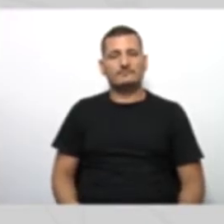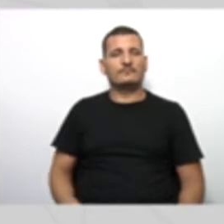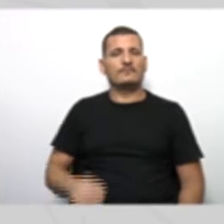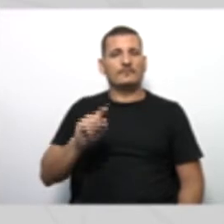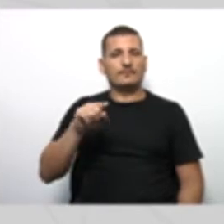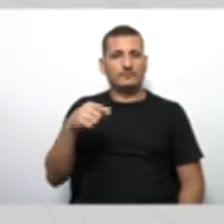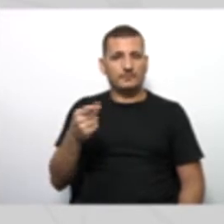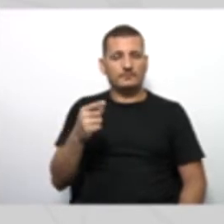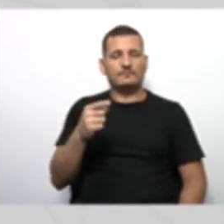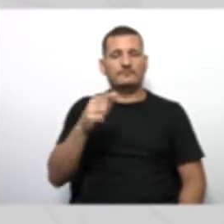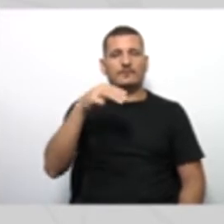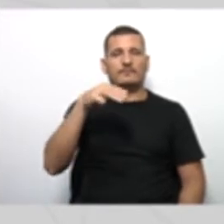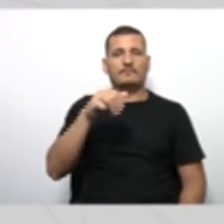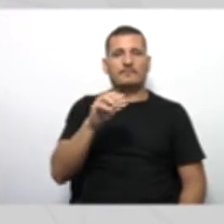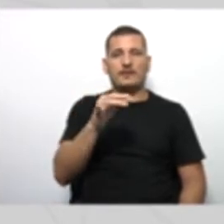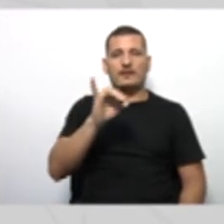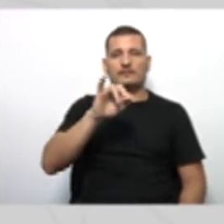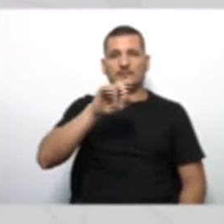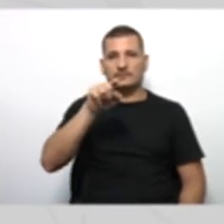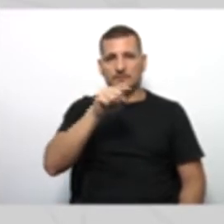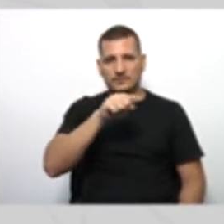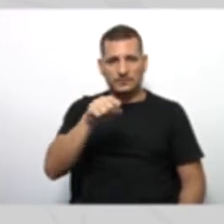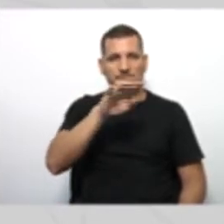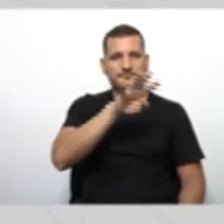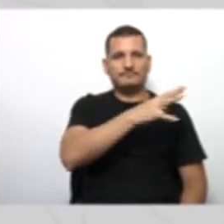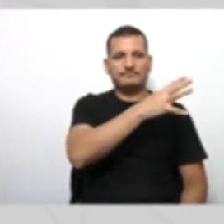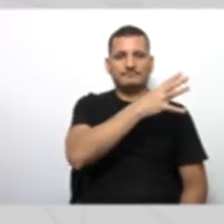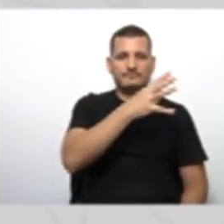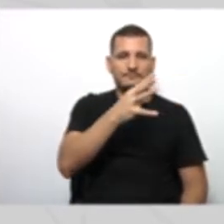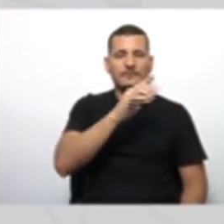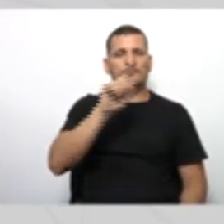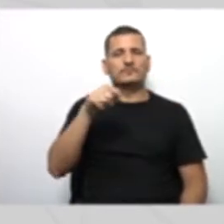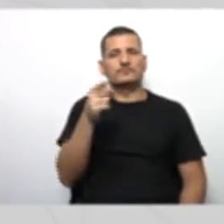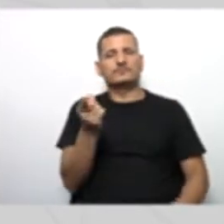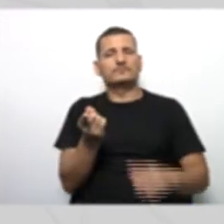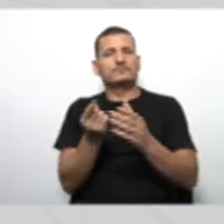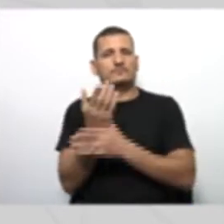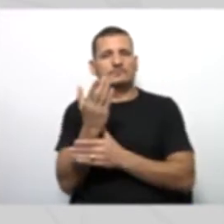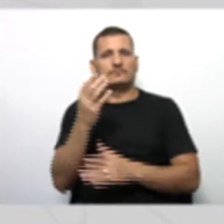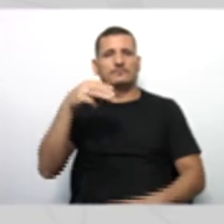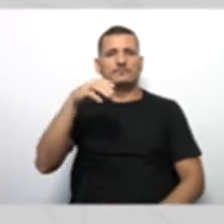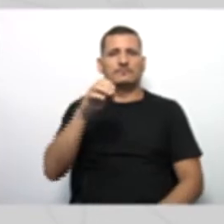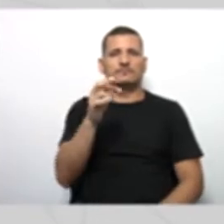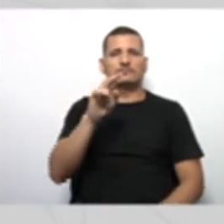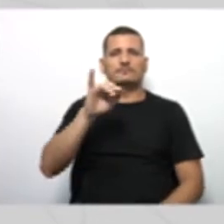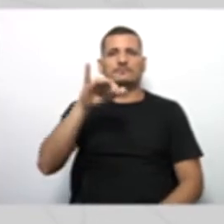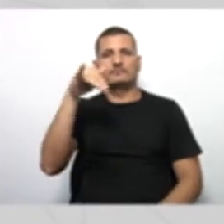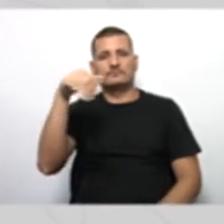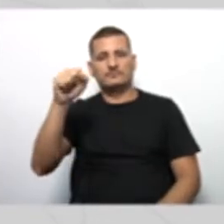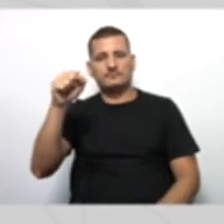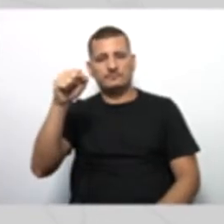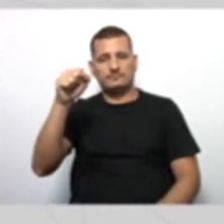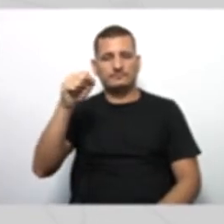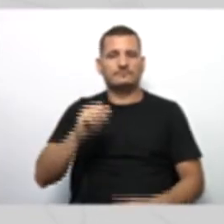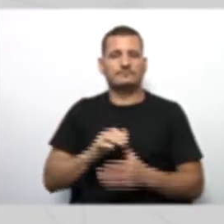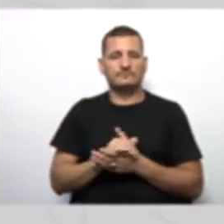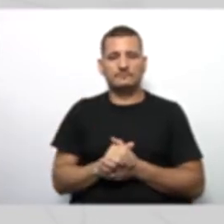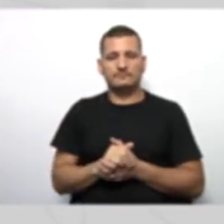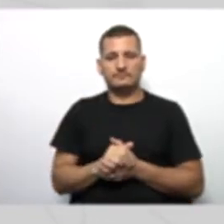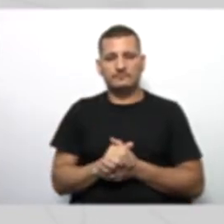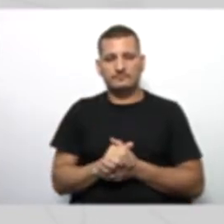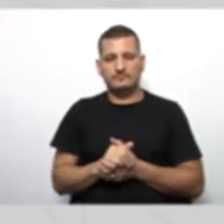enchente, acabou com o meu solo, meu amigo, acabou com a minha atividade agrícola ali por muito tempo. Então, tem que traçar outras coisas. Qualquer